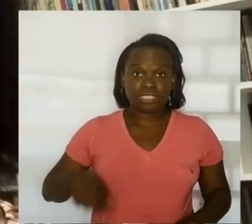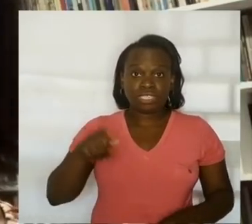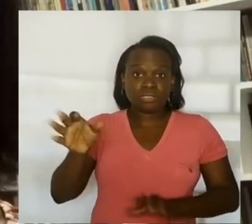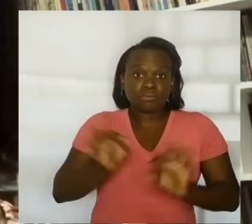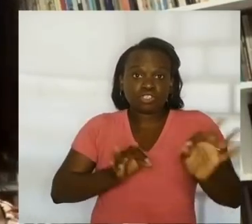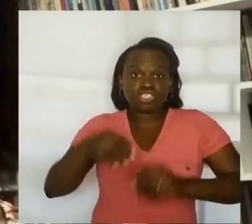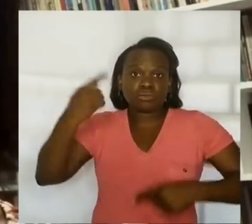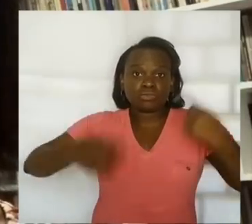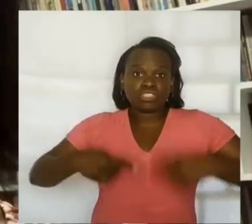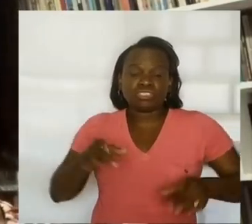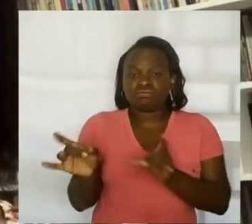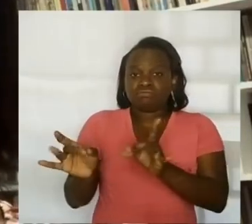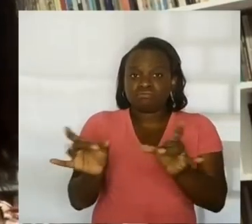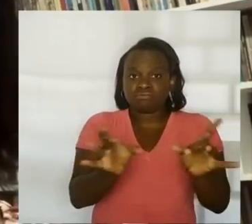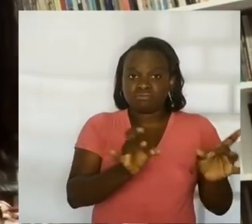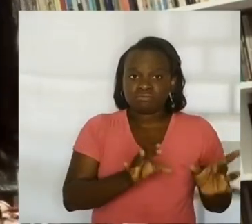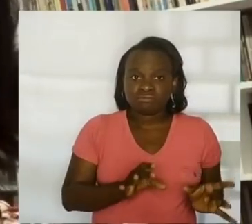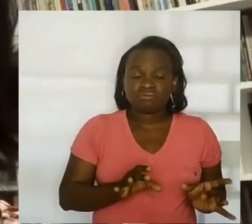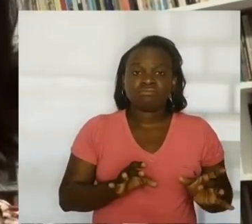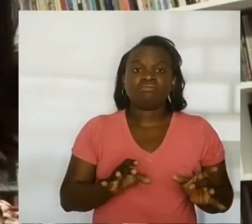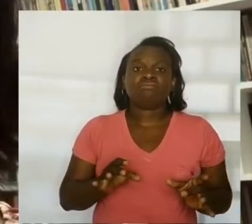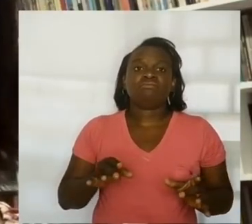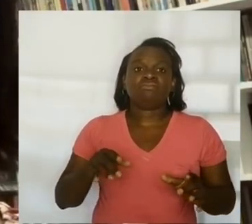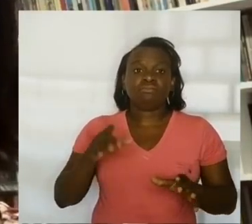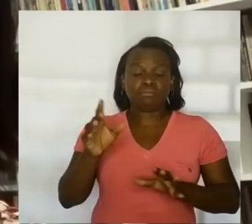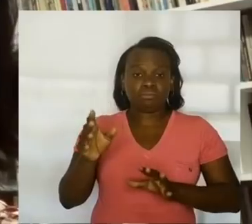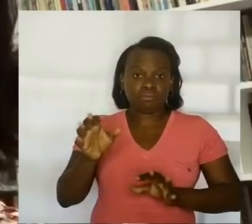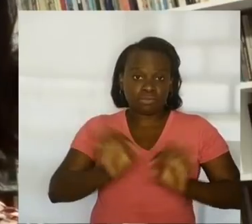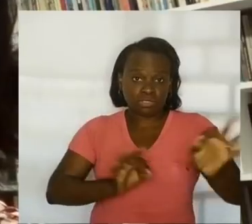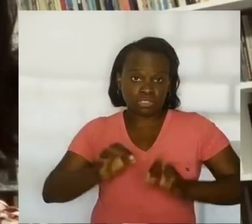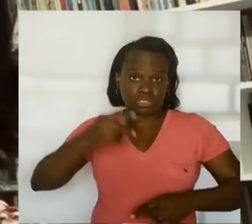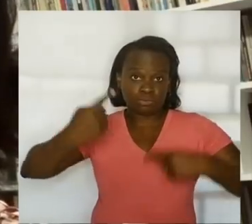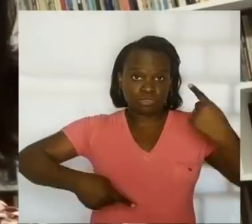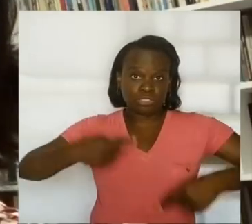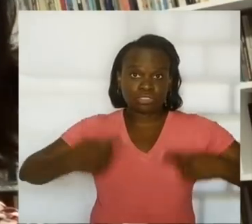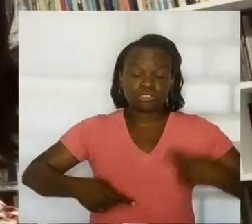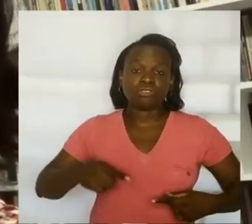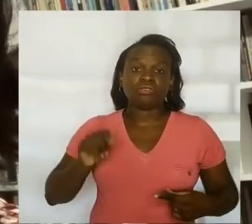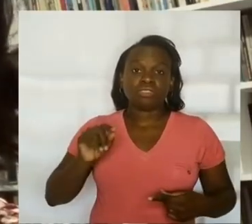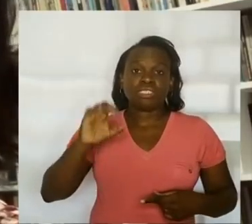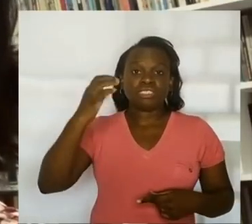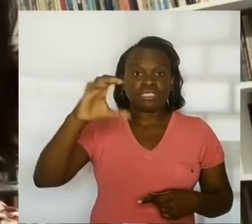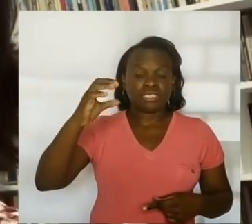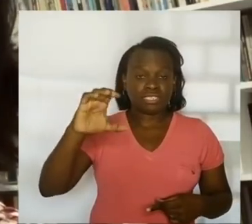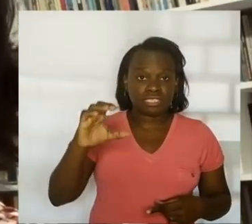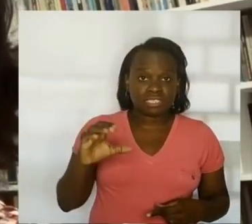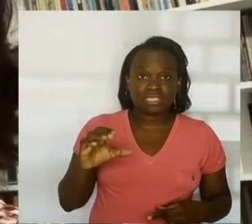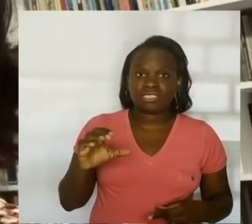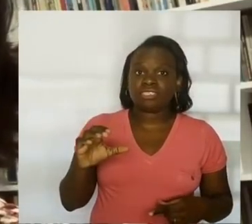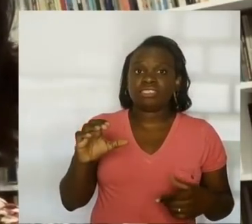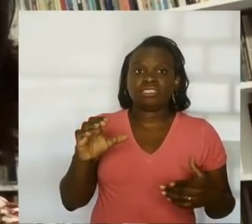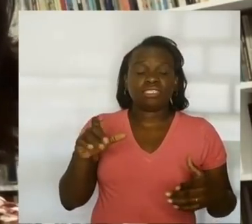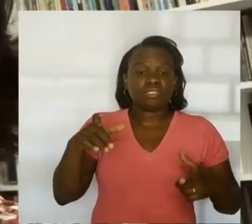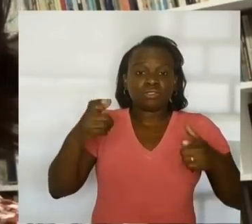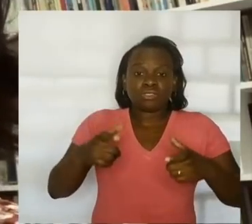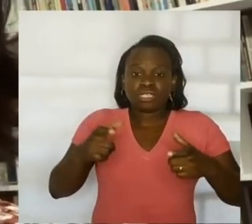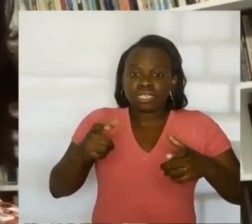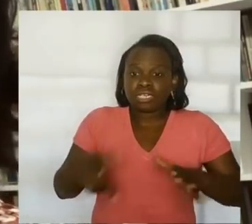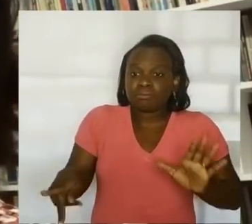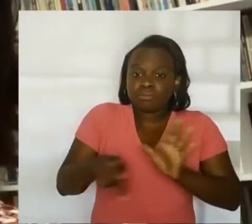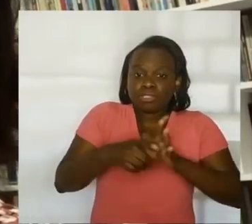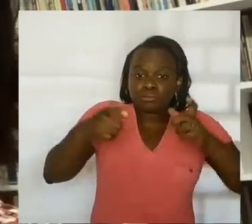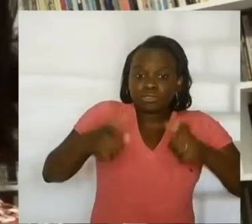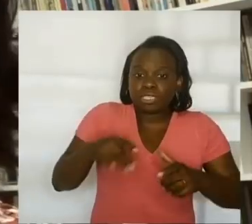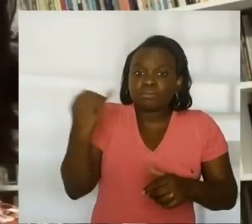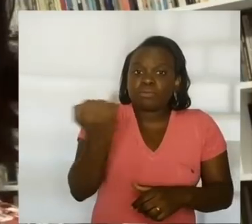tem um projeto político de privatização, um projeto político onde a ciência não deve ocupar o